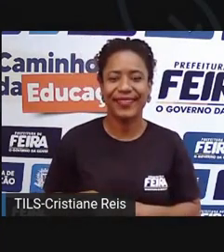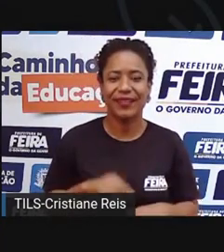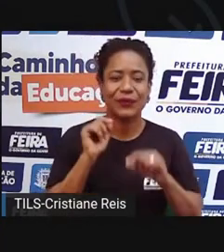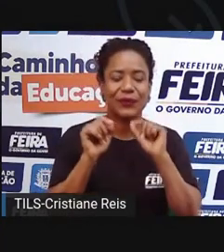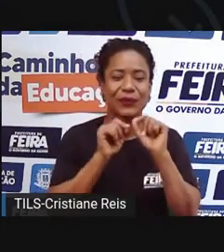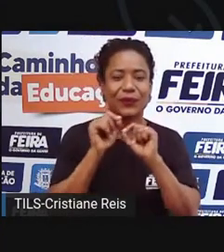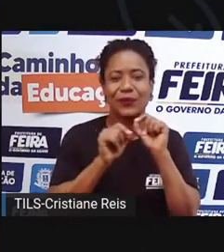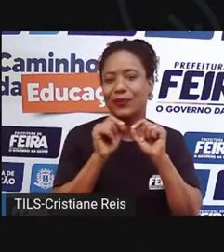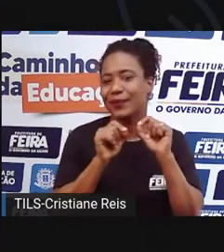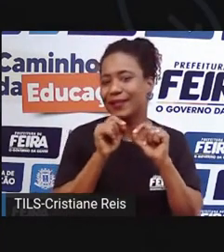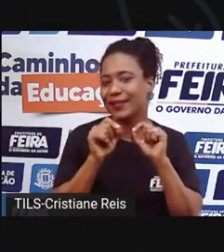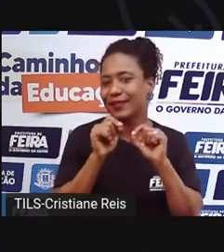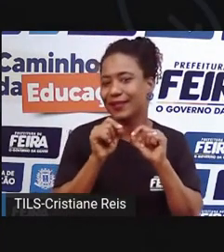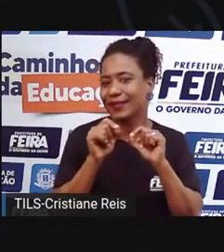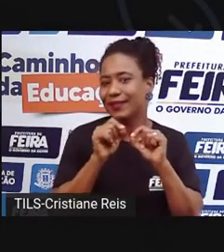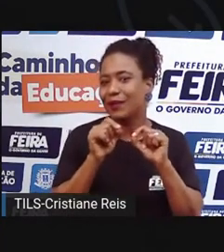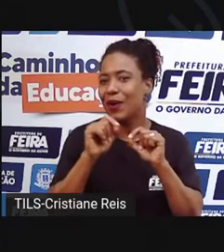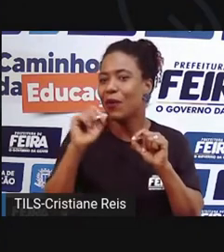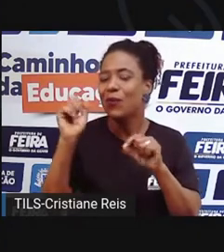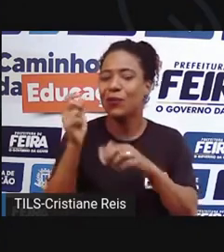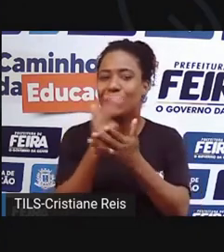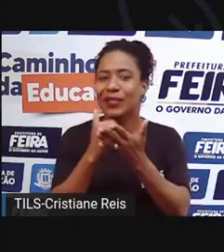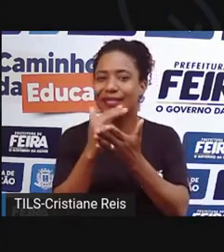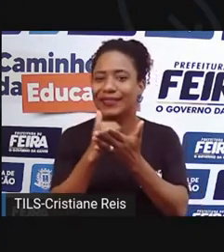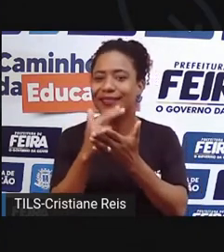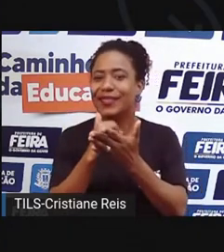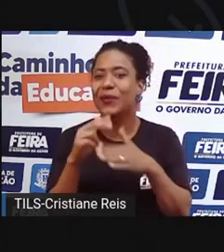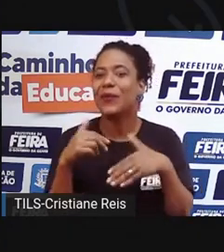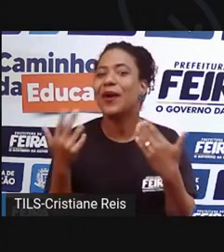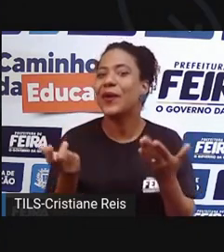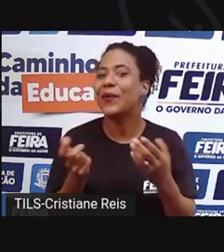sugar? Qual figura vai ser, hein?